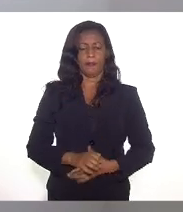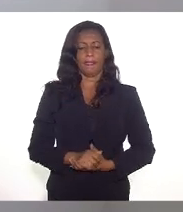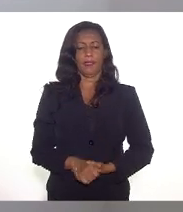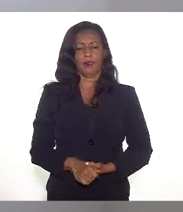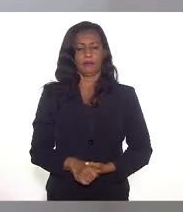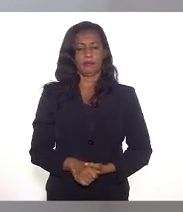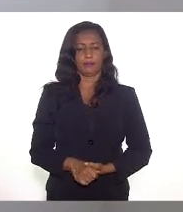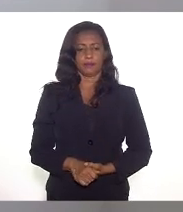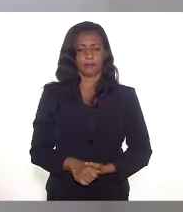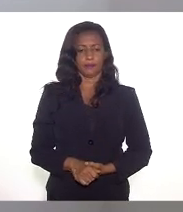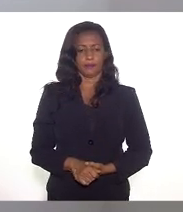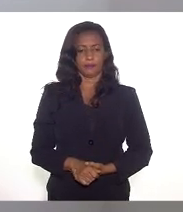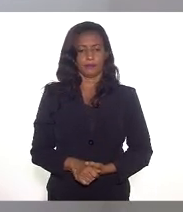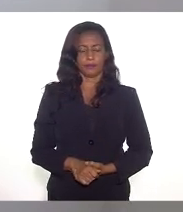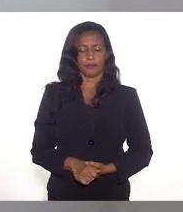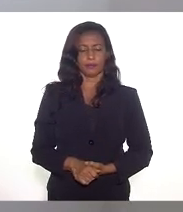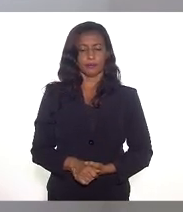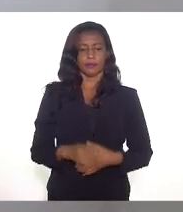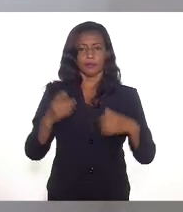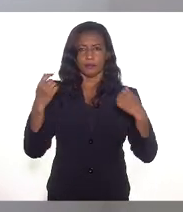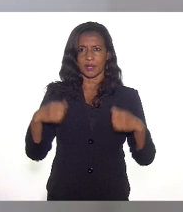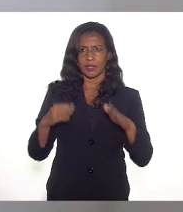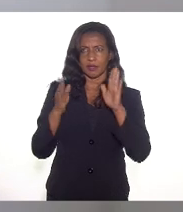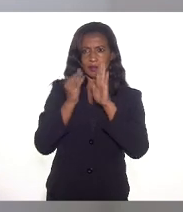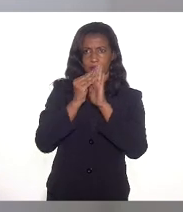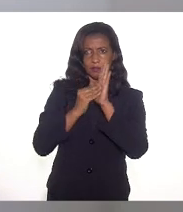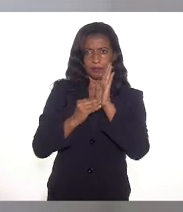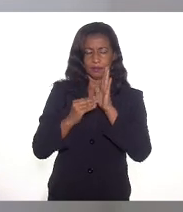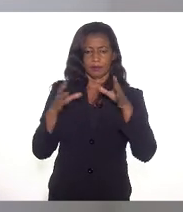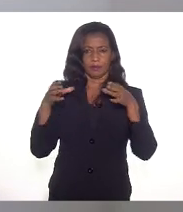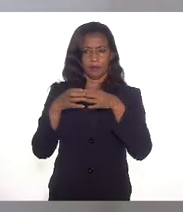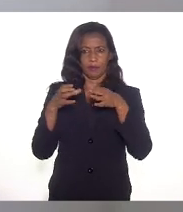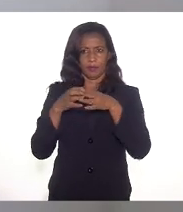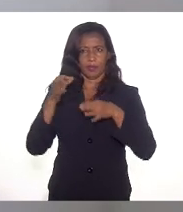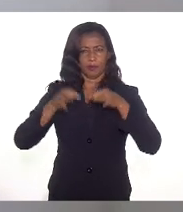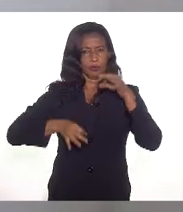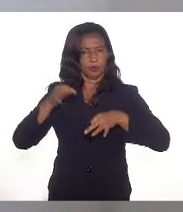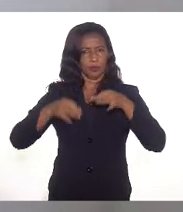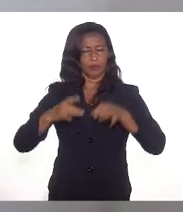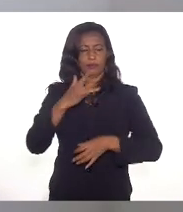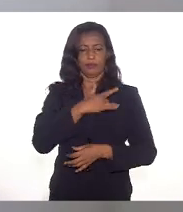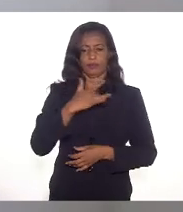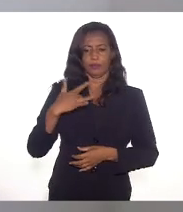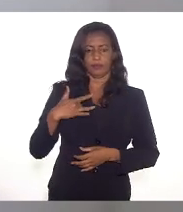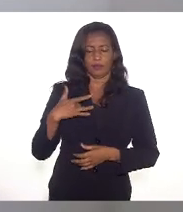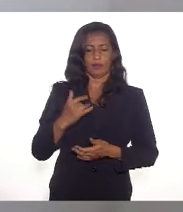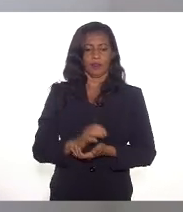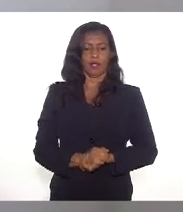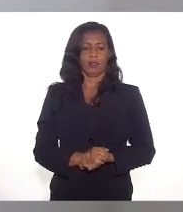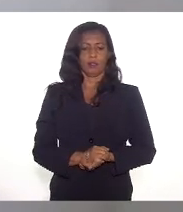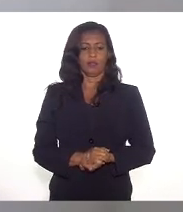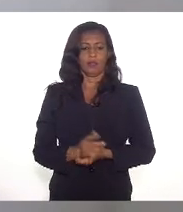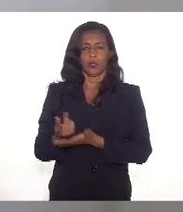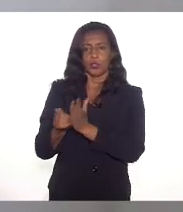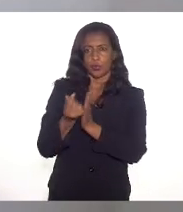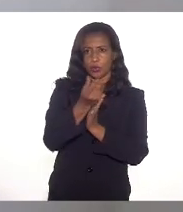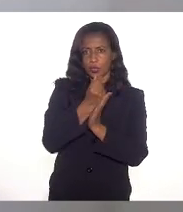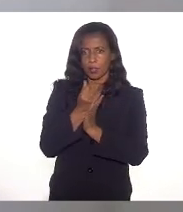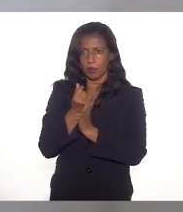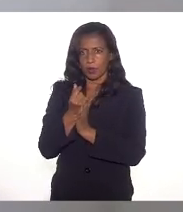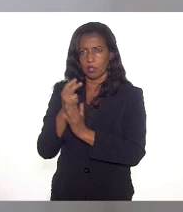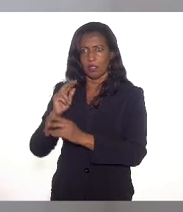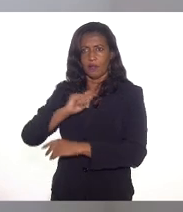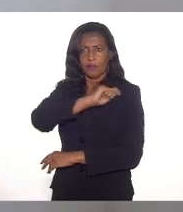Macedo e Márcio Canedo. Pendente de pareceres das comissões de Constituição, Justiça, de Saúde, de Assuntos Municipais e Desenvolvimento Regional, de Orçamento, Finanças,